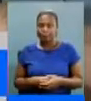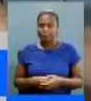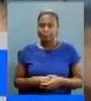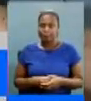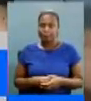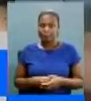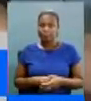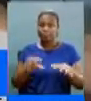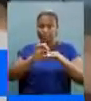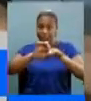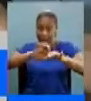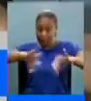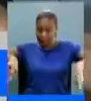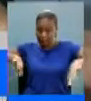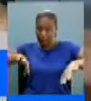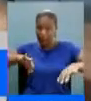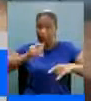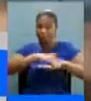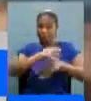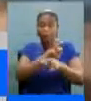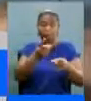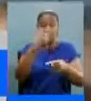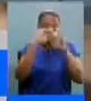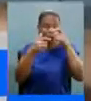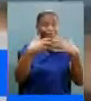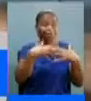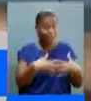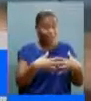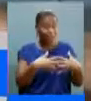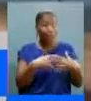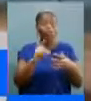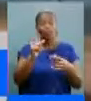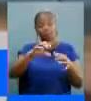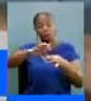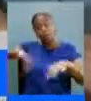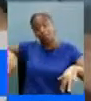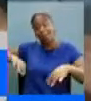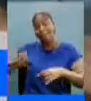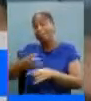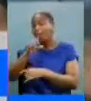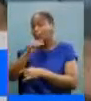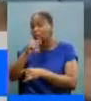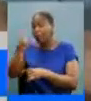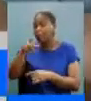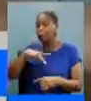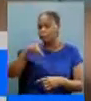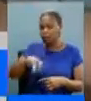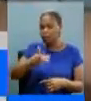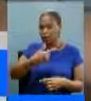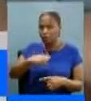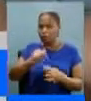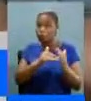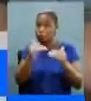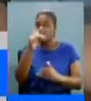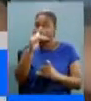o facto de uma pessoa ser sindicalista e o facto de ser profissional de polícia. Em Portugal, nós, através do nosso